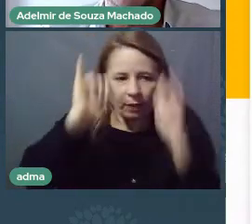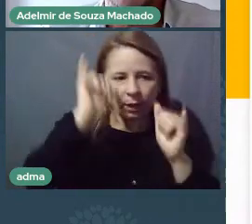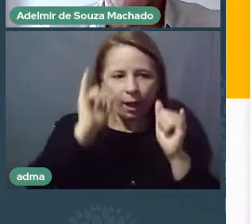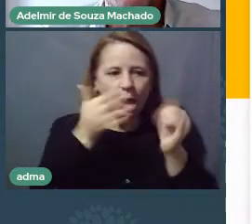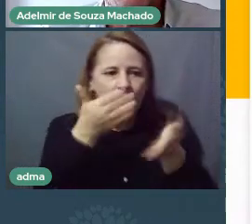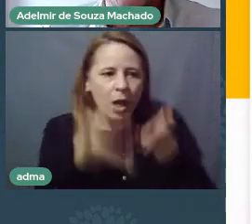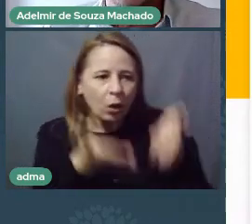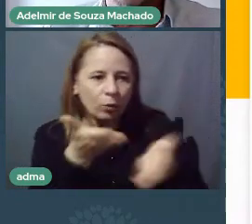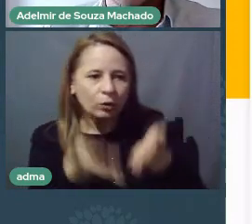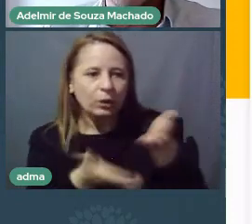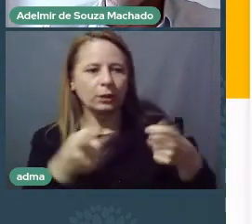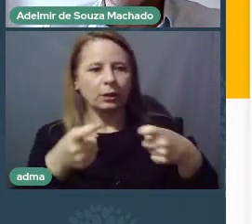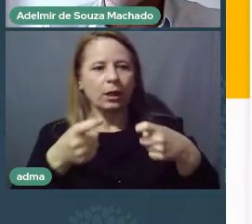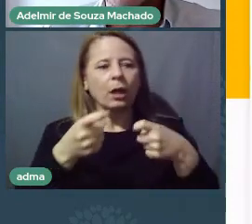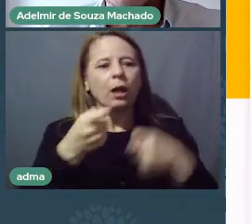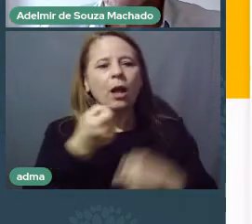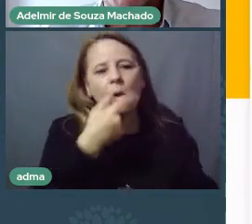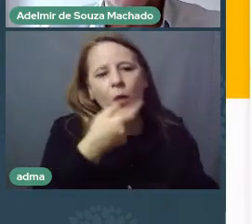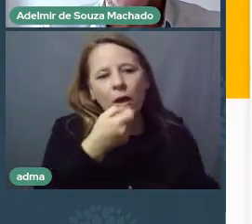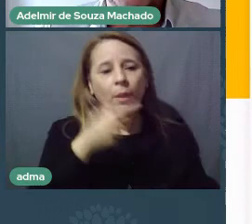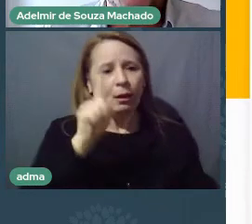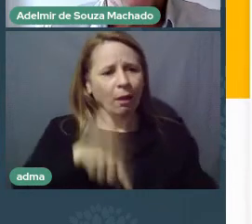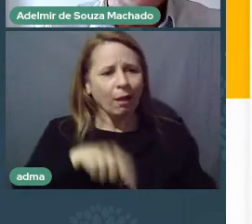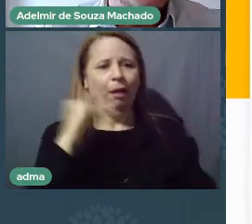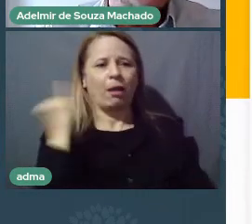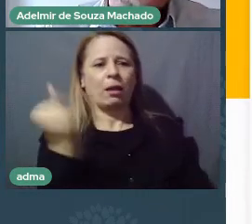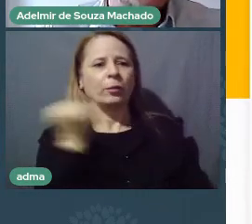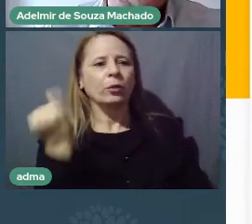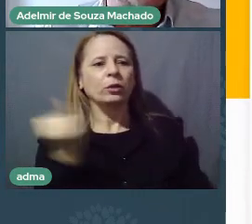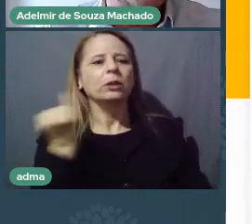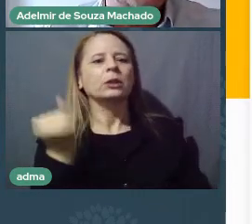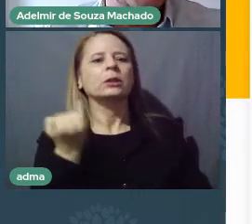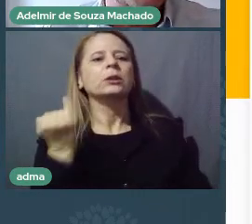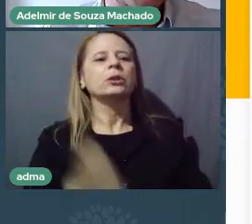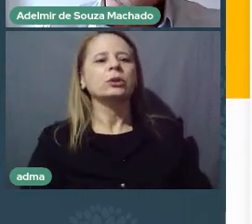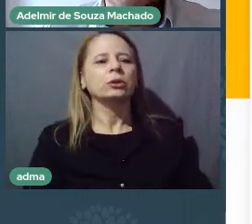com medicações são importantes para a gente